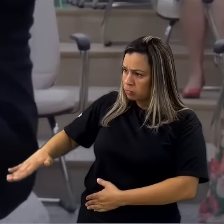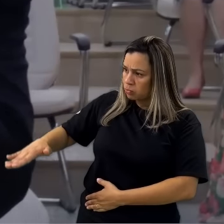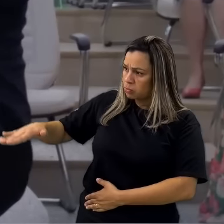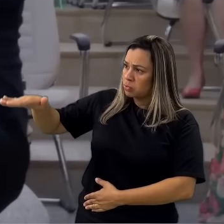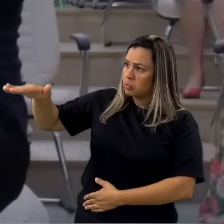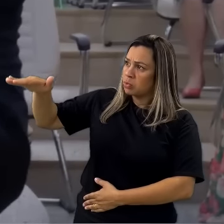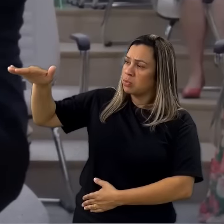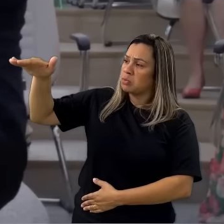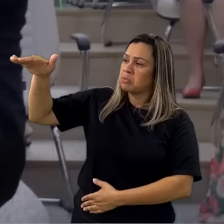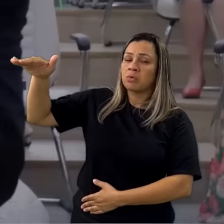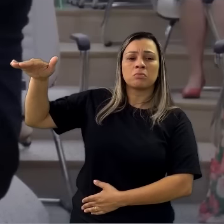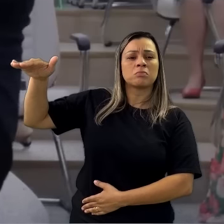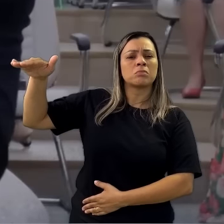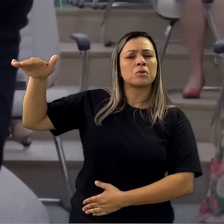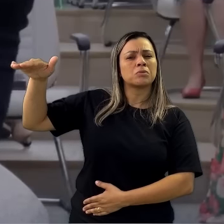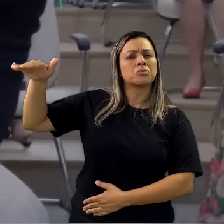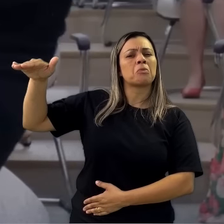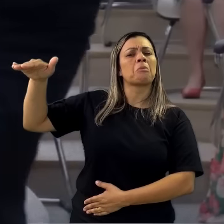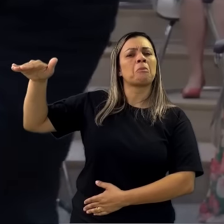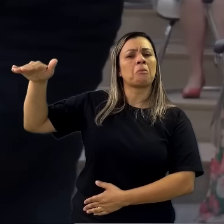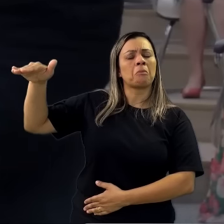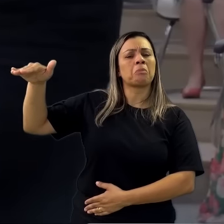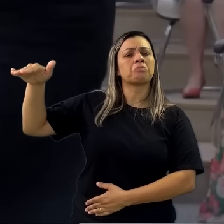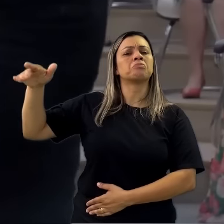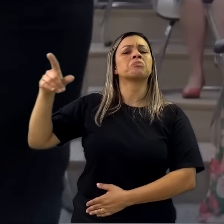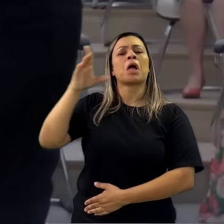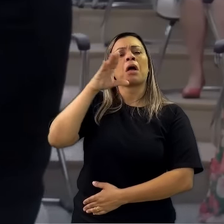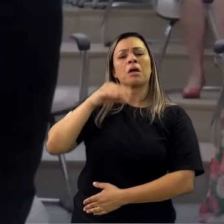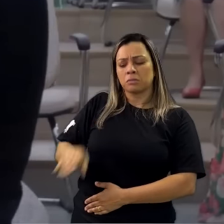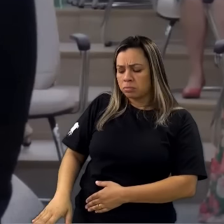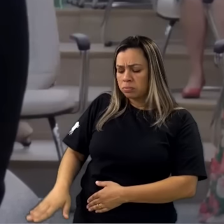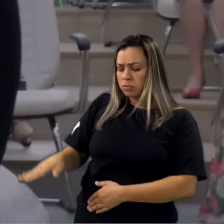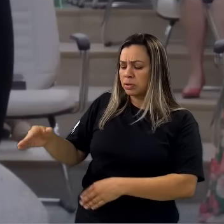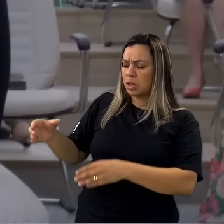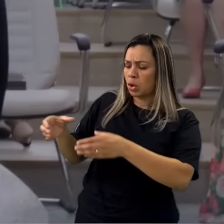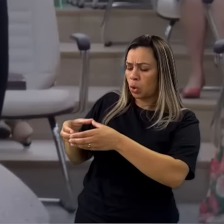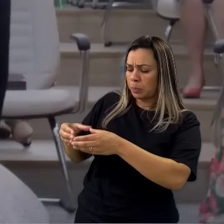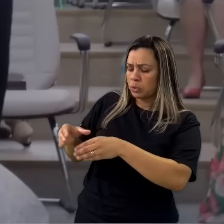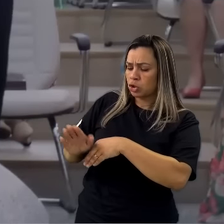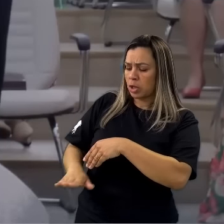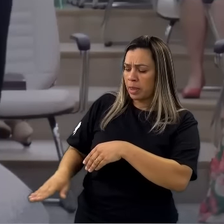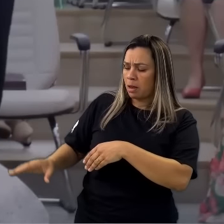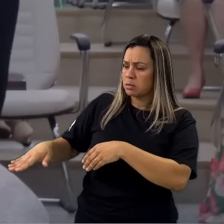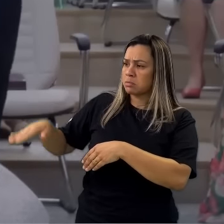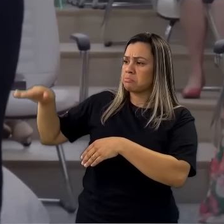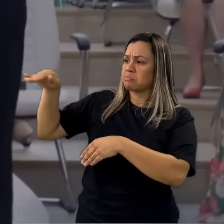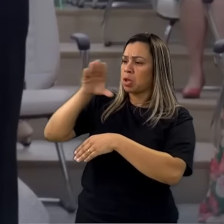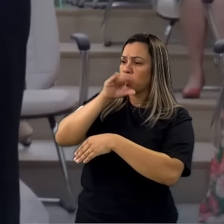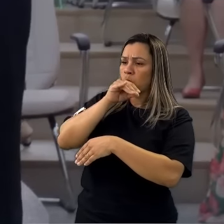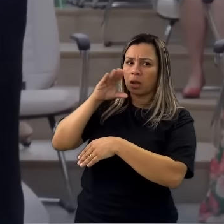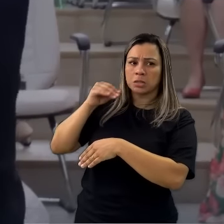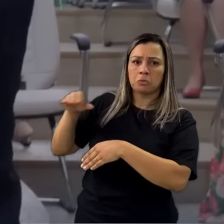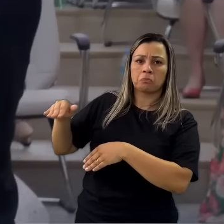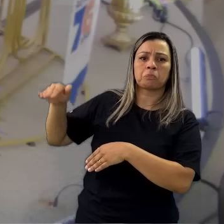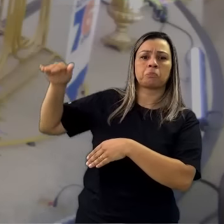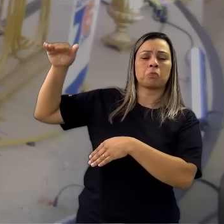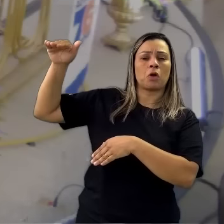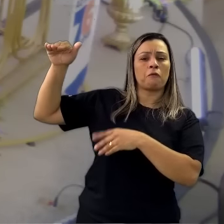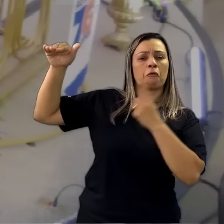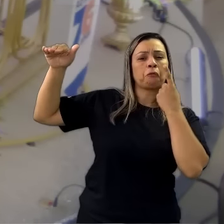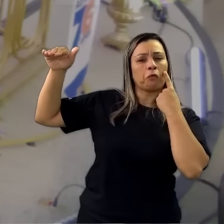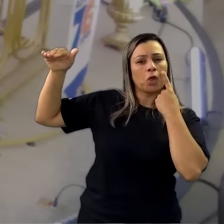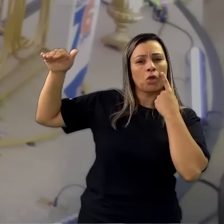nascer entrar no departamento infantil ser promovido e pro adolescente ser promovido e por jovens ser promovido por corpo de obreiros o irmão Joaquim